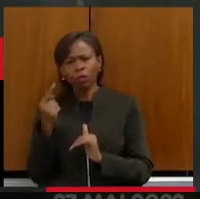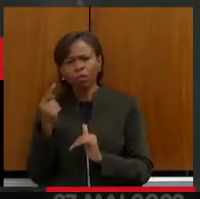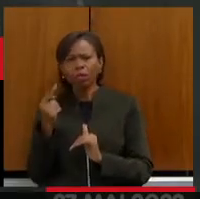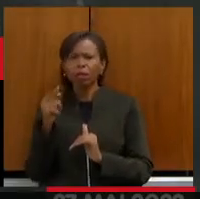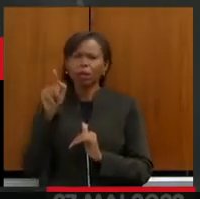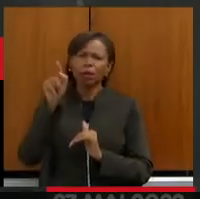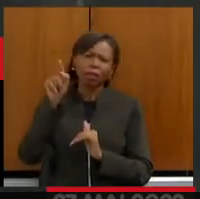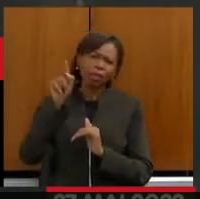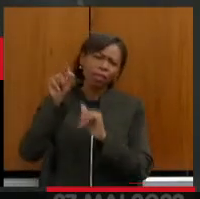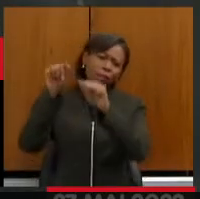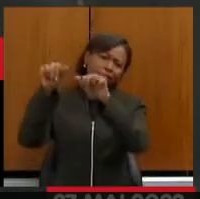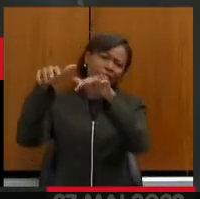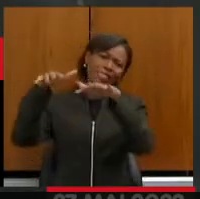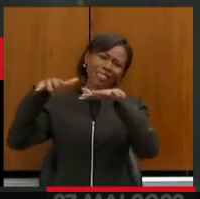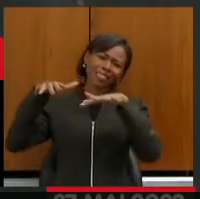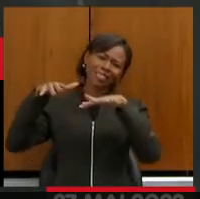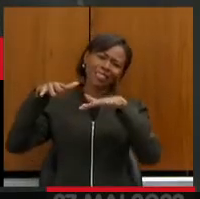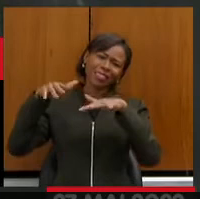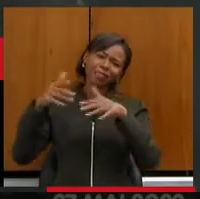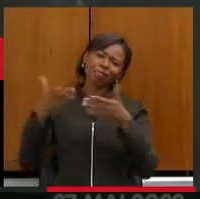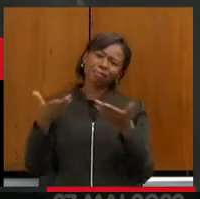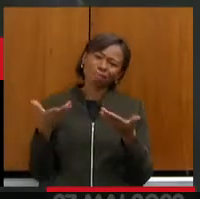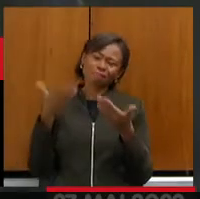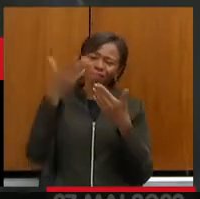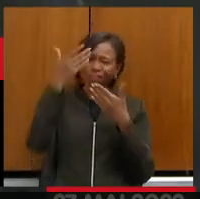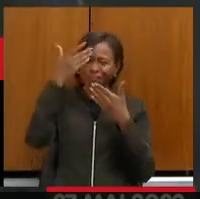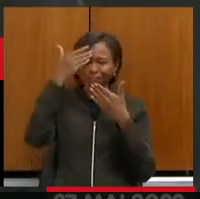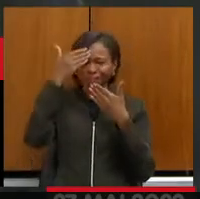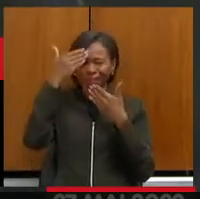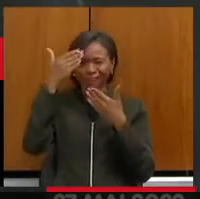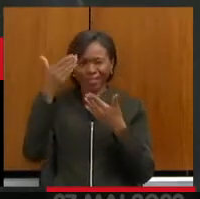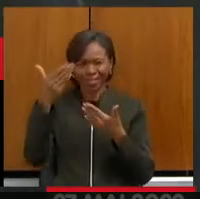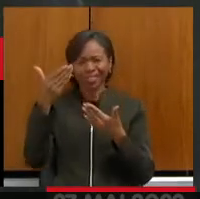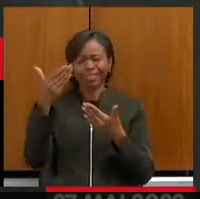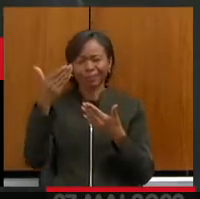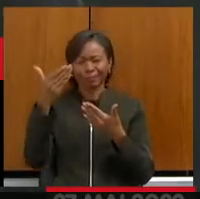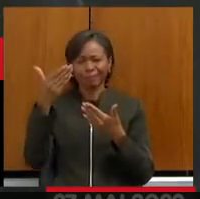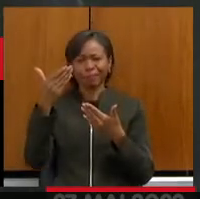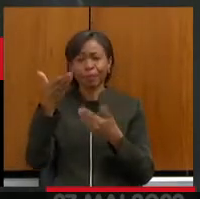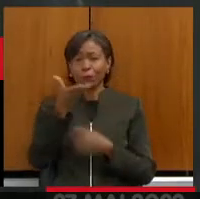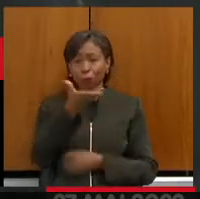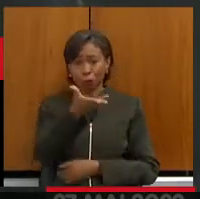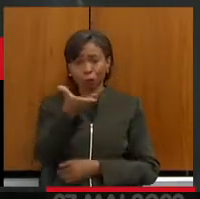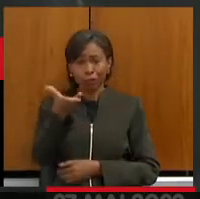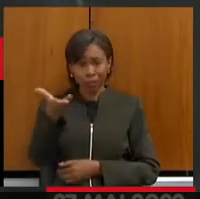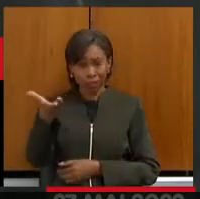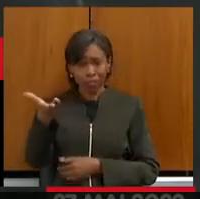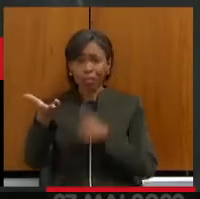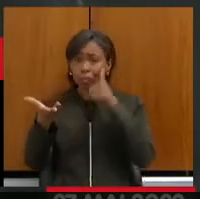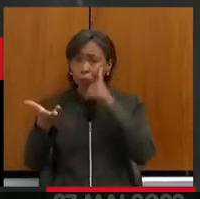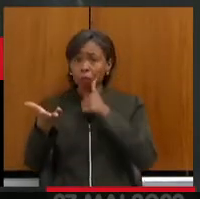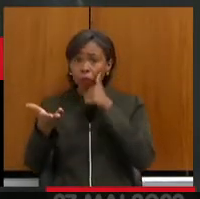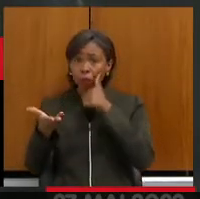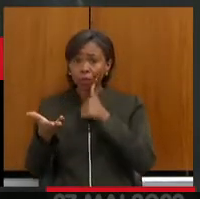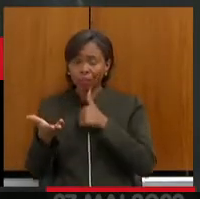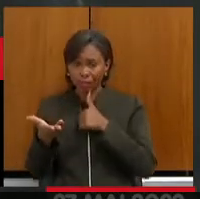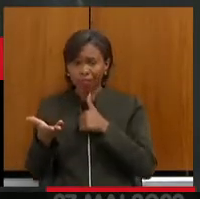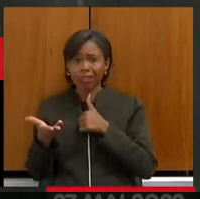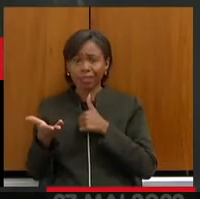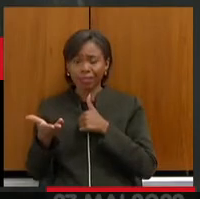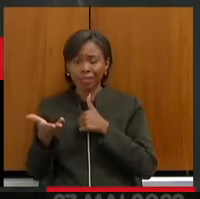Galerias muito obrigada muito obrigada por vocês pela senhoras